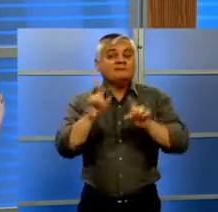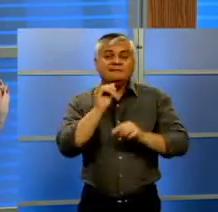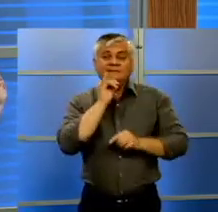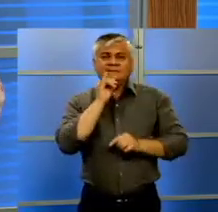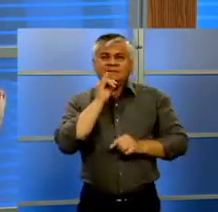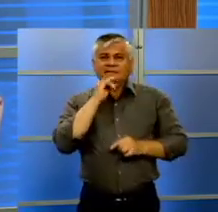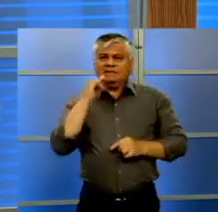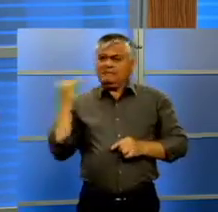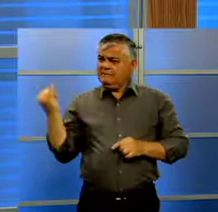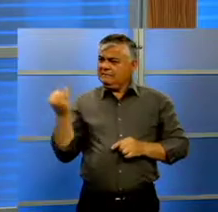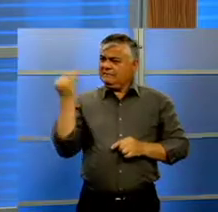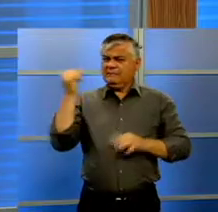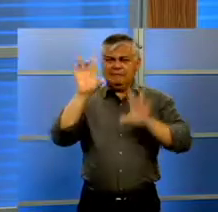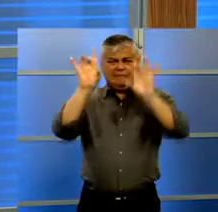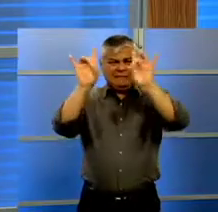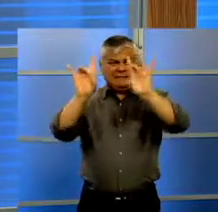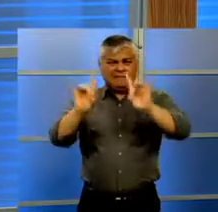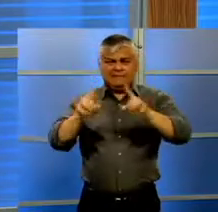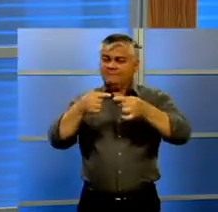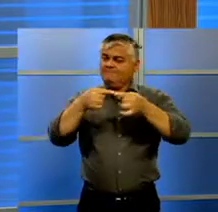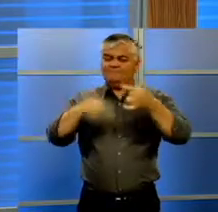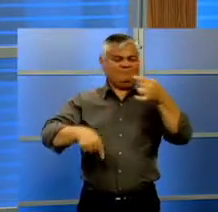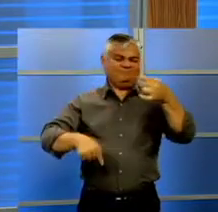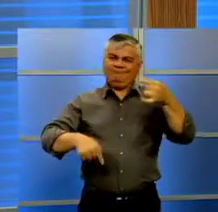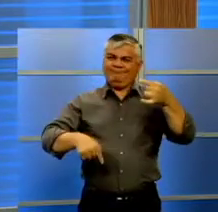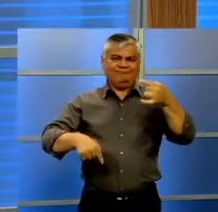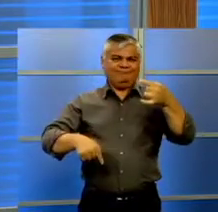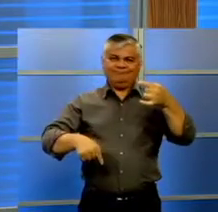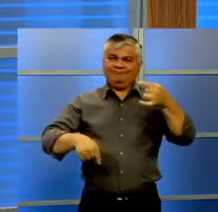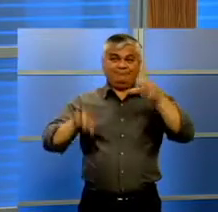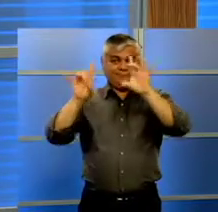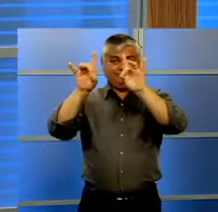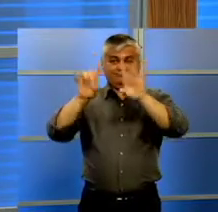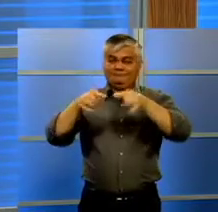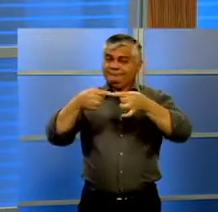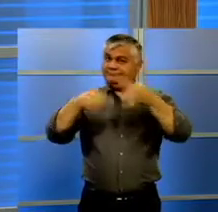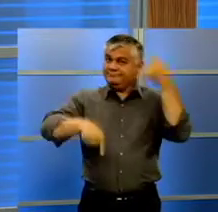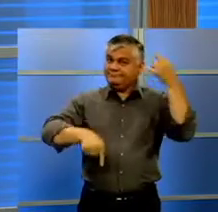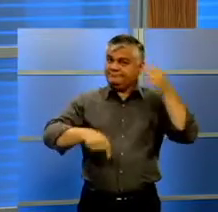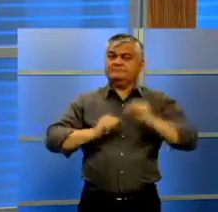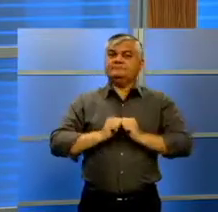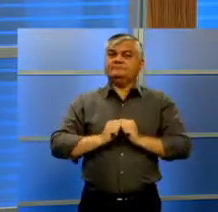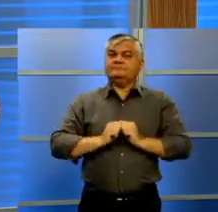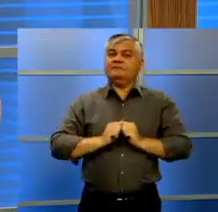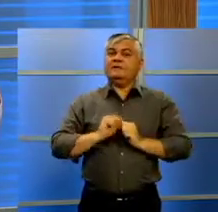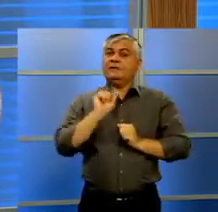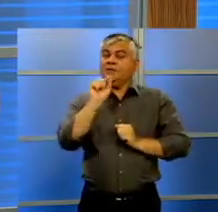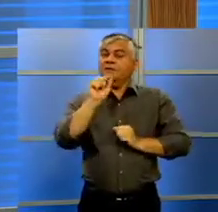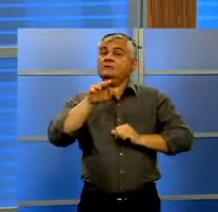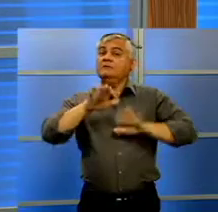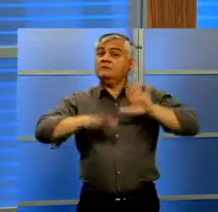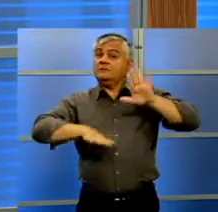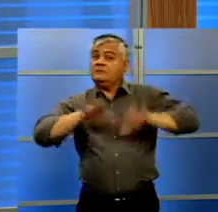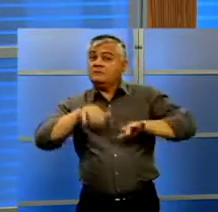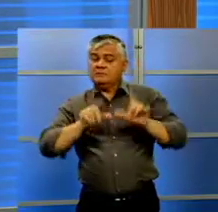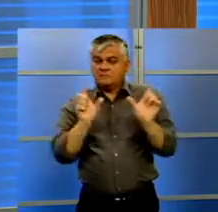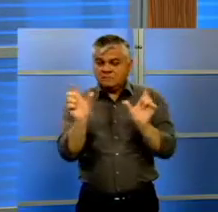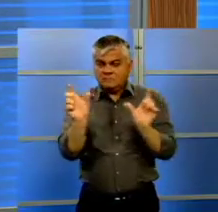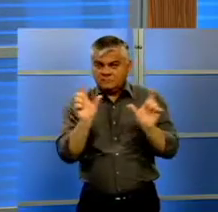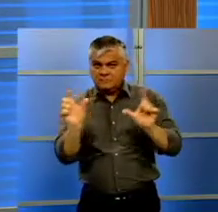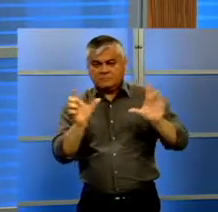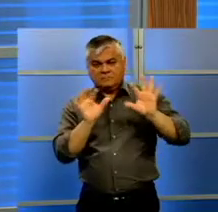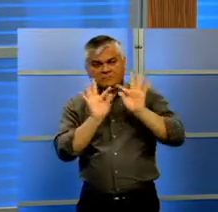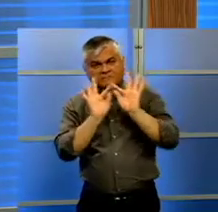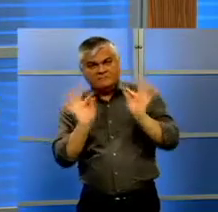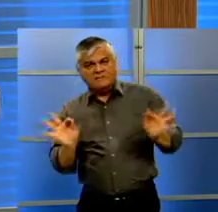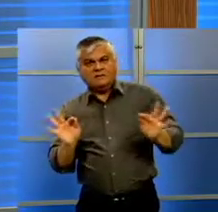usar o sinal de especial, pois ele dá outro sentido à minha frase. Claro que dependendo do discurso, de quanto você